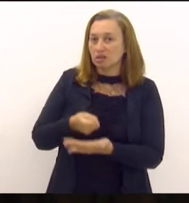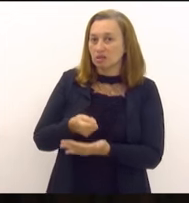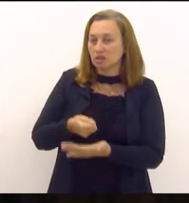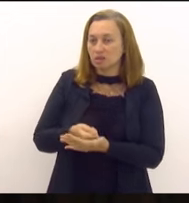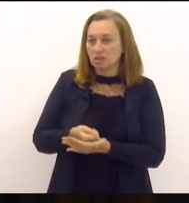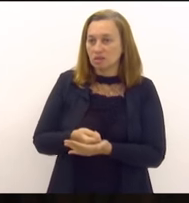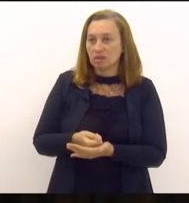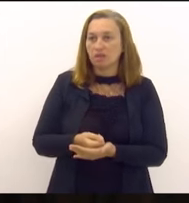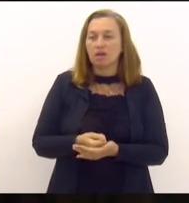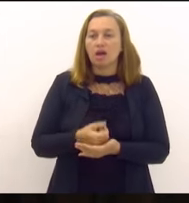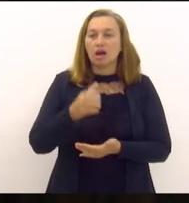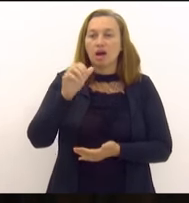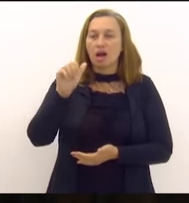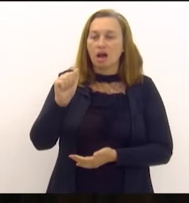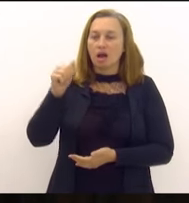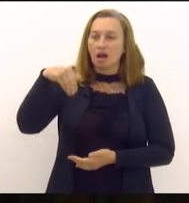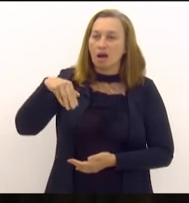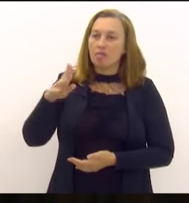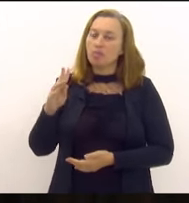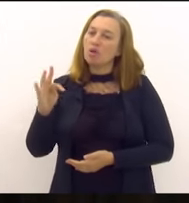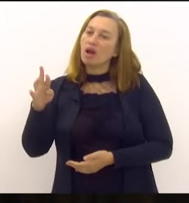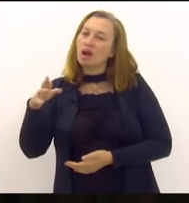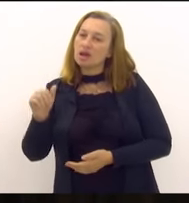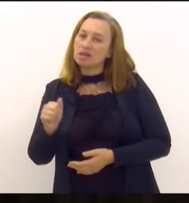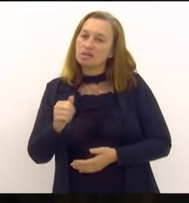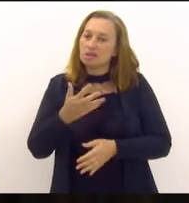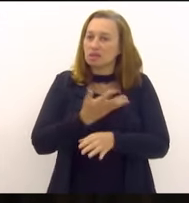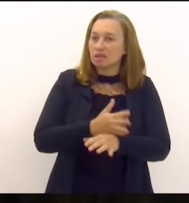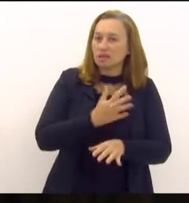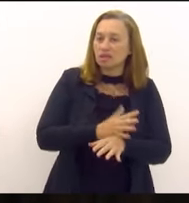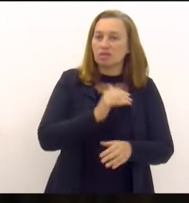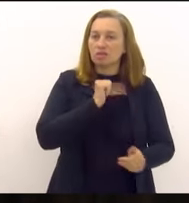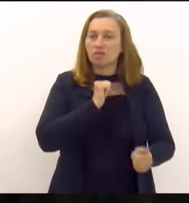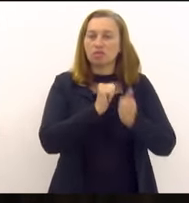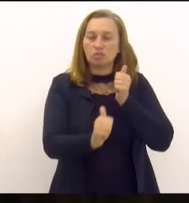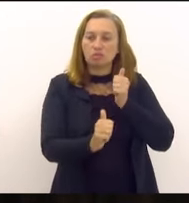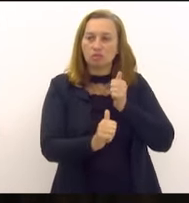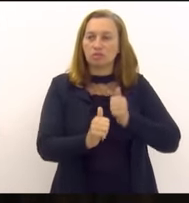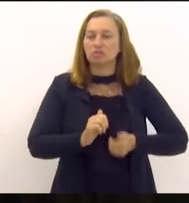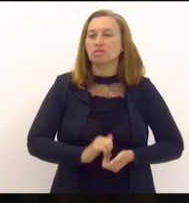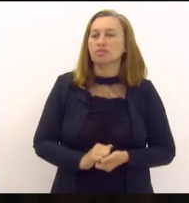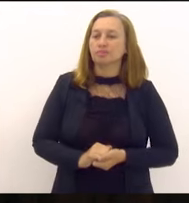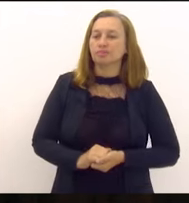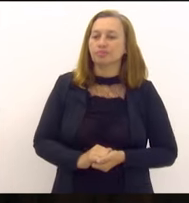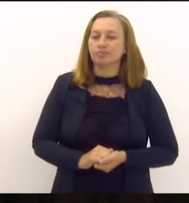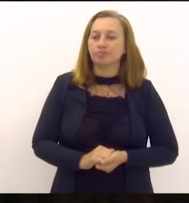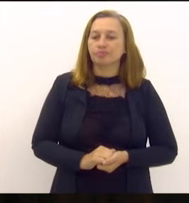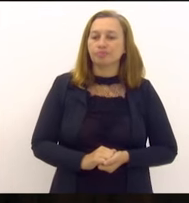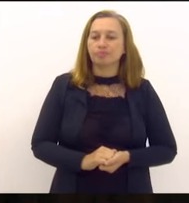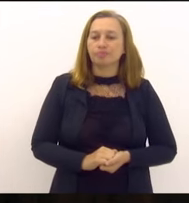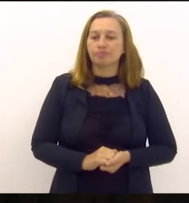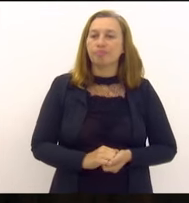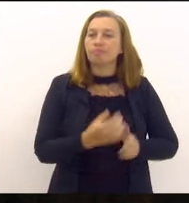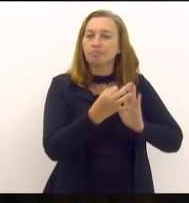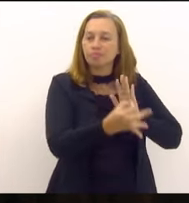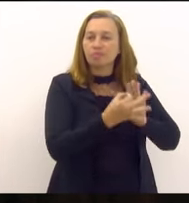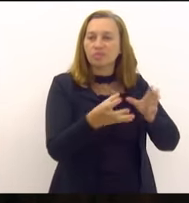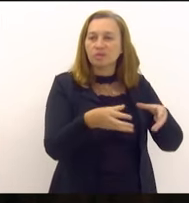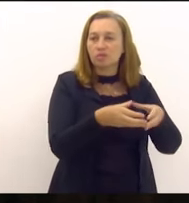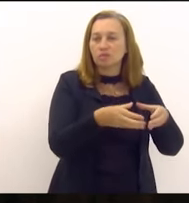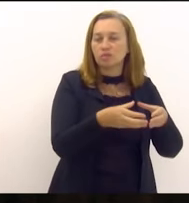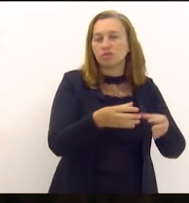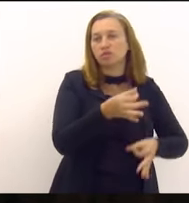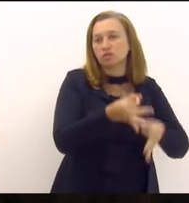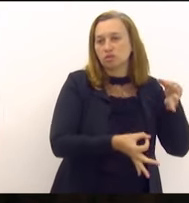de ambulância em centros de treinamento desportivos, na forma que menciona. pareceres das comissões de